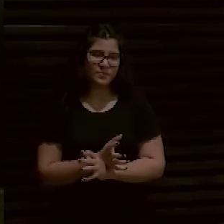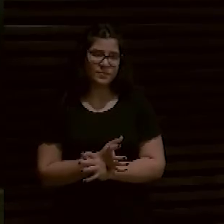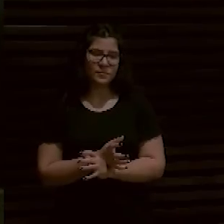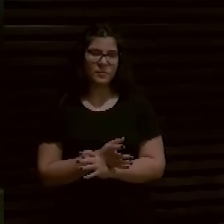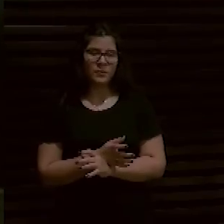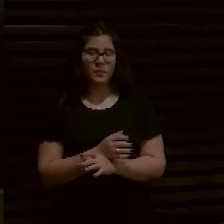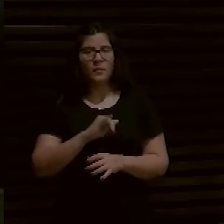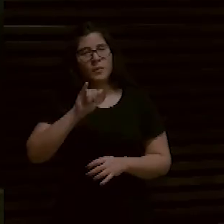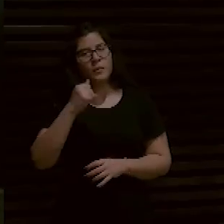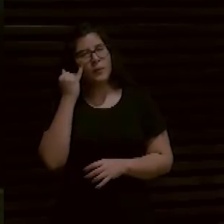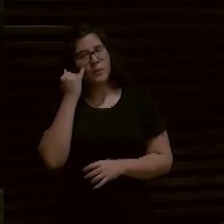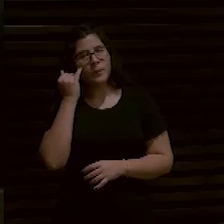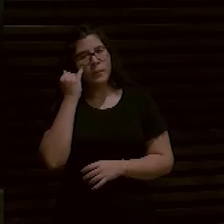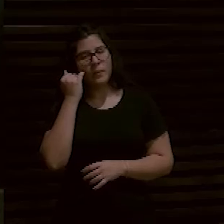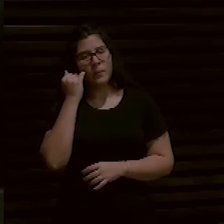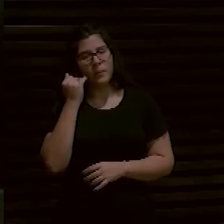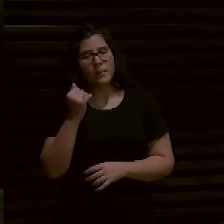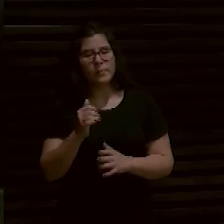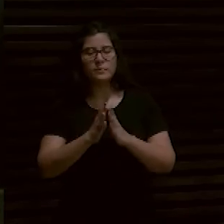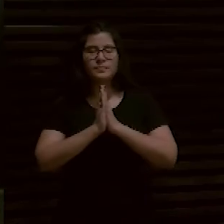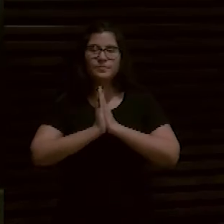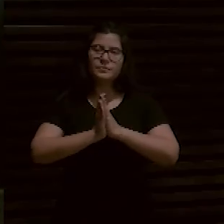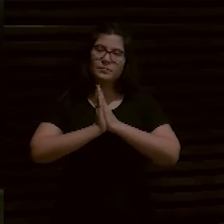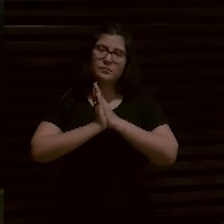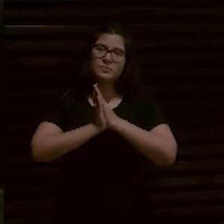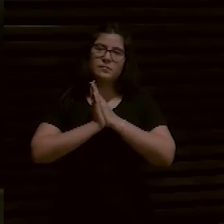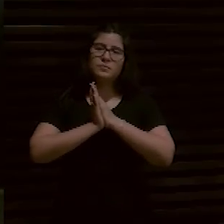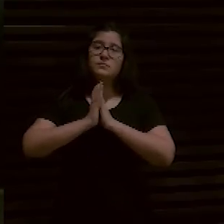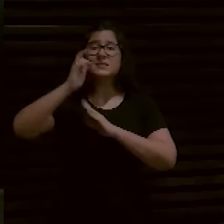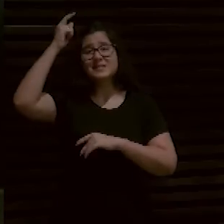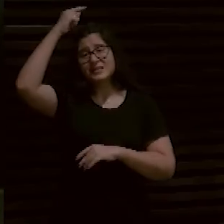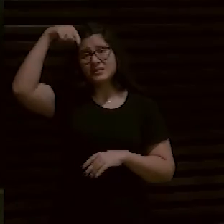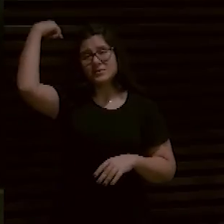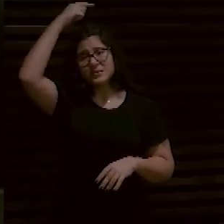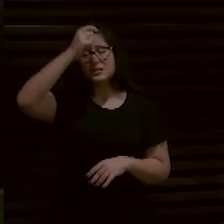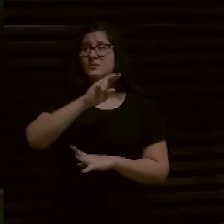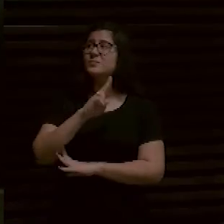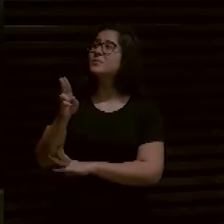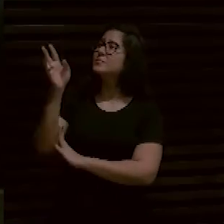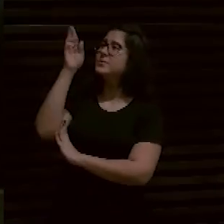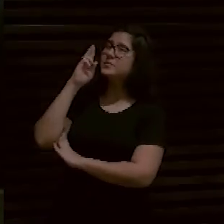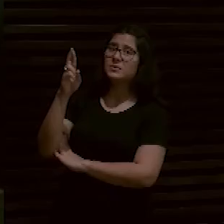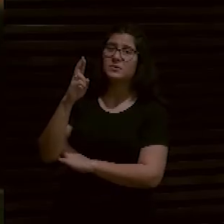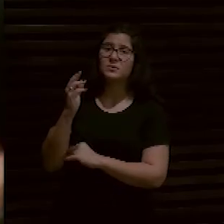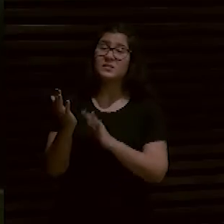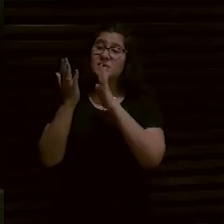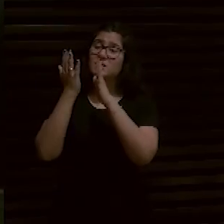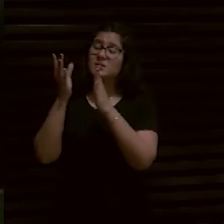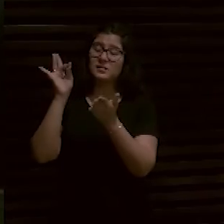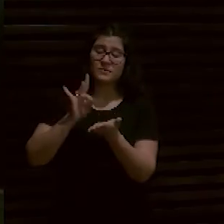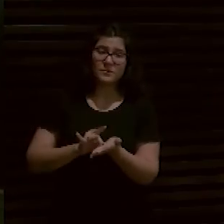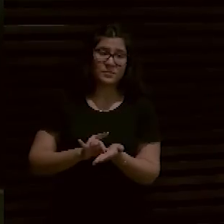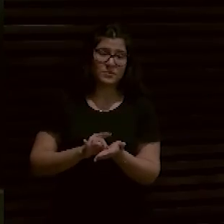Jeremias? Começa numa oração no verso 13, santificando o nome do Senhor, e diante dessa nova realidade,